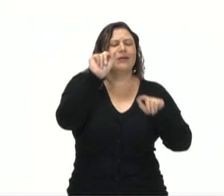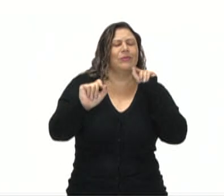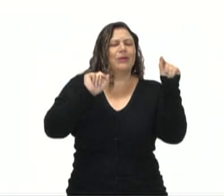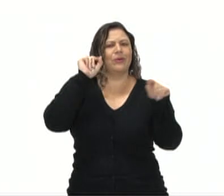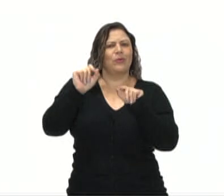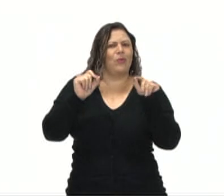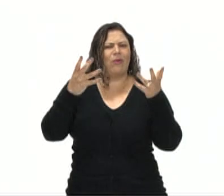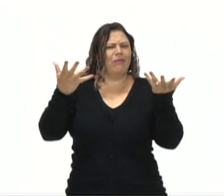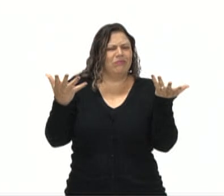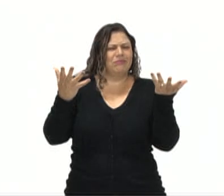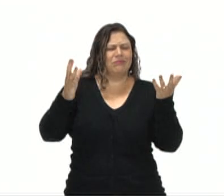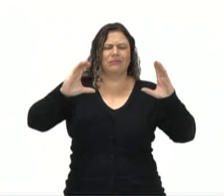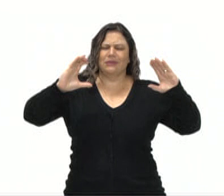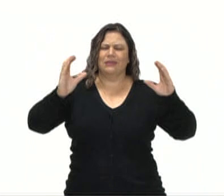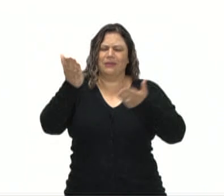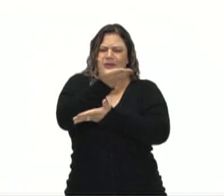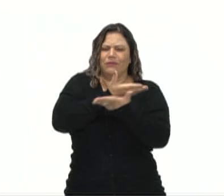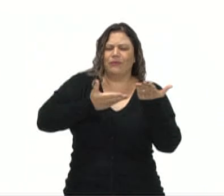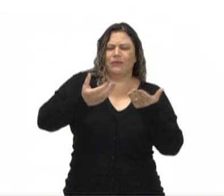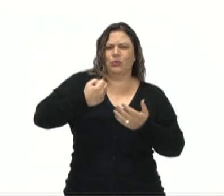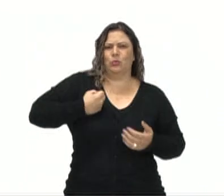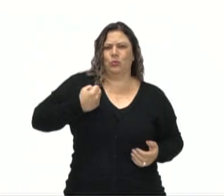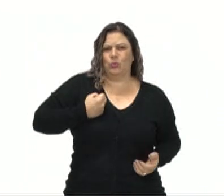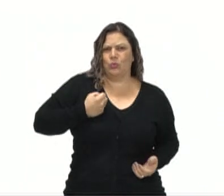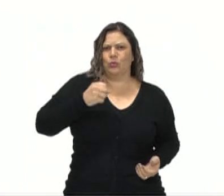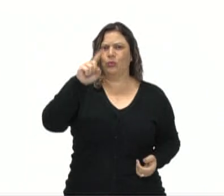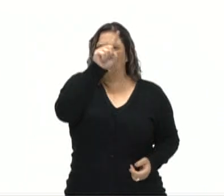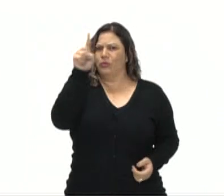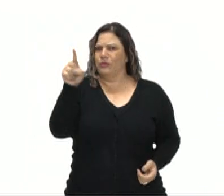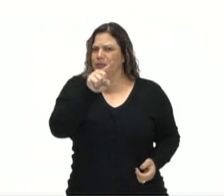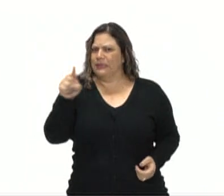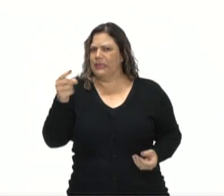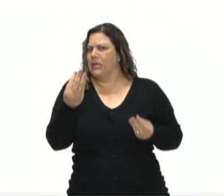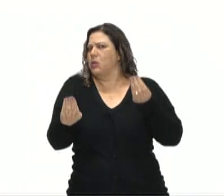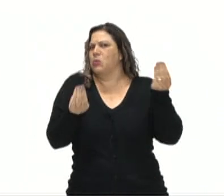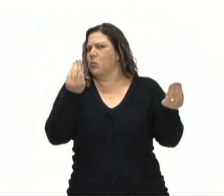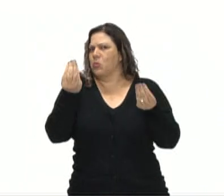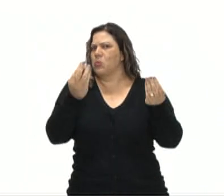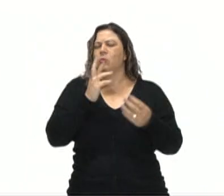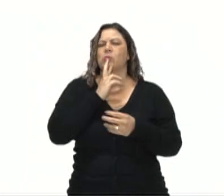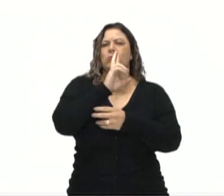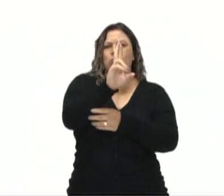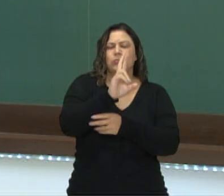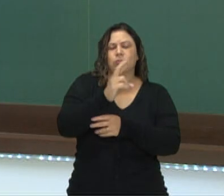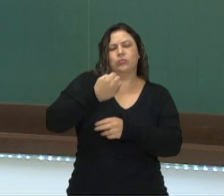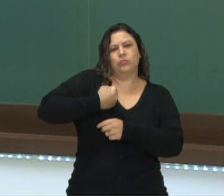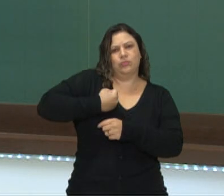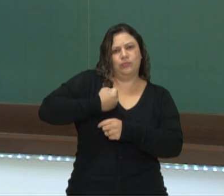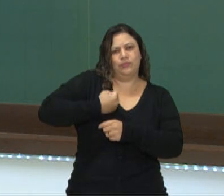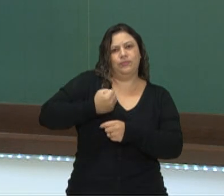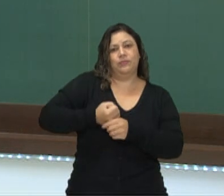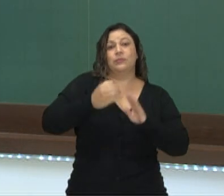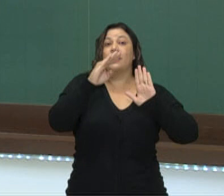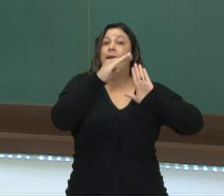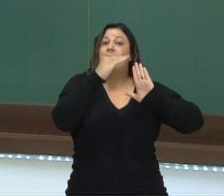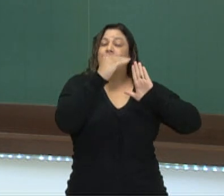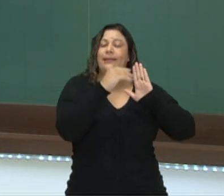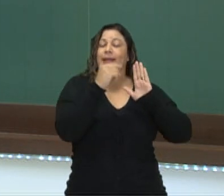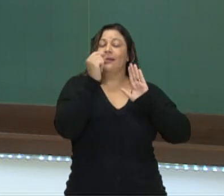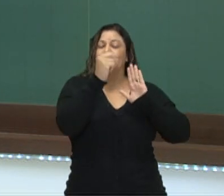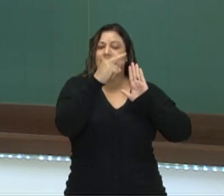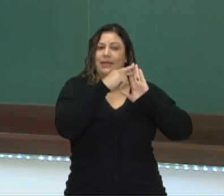as operações envolvendo os números inteiros e como resolver uma expressão numérica? Existem a ordem adequada